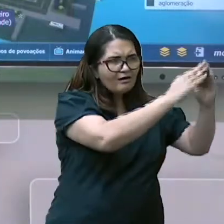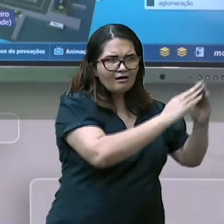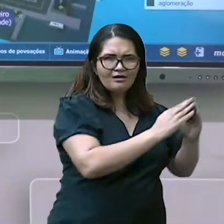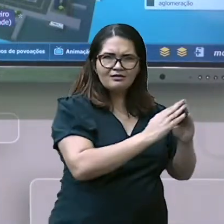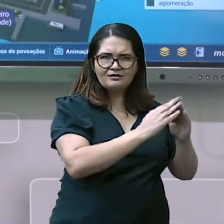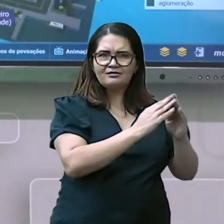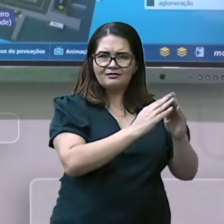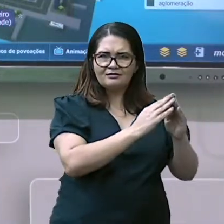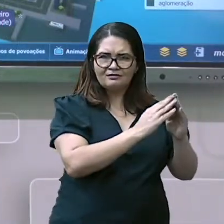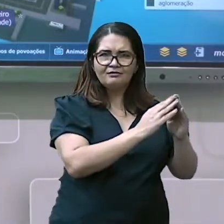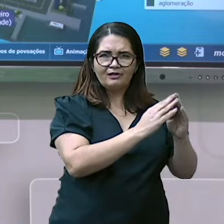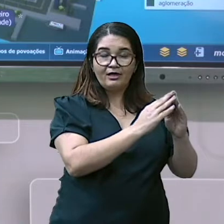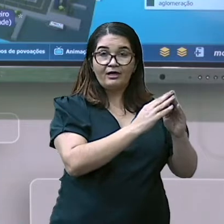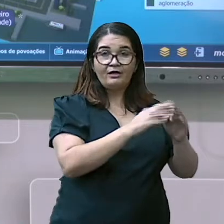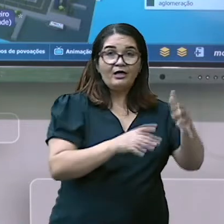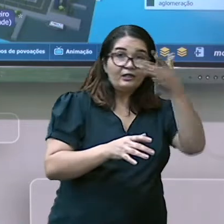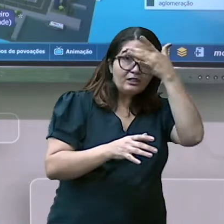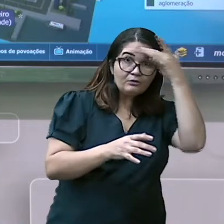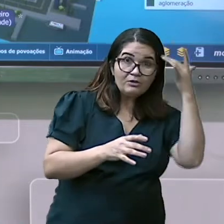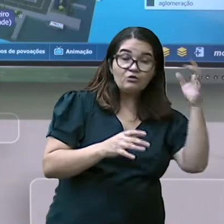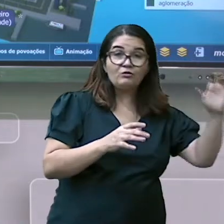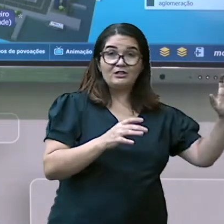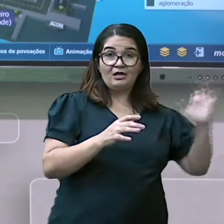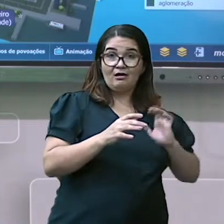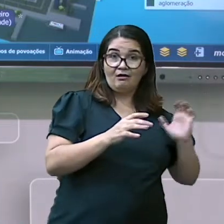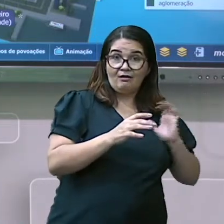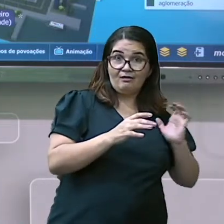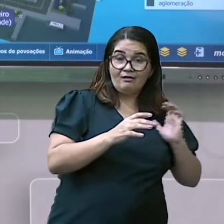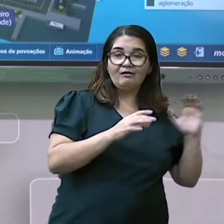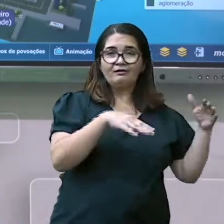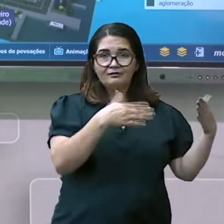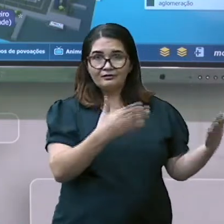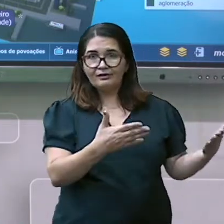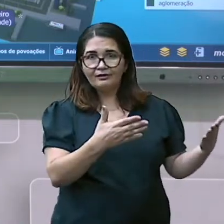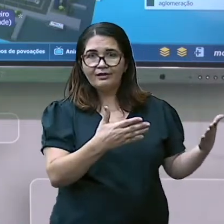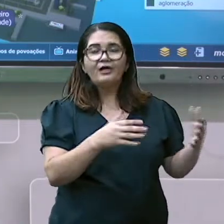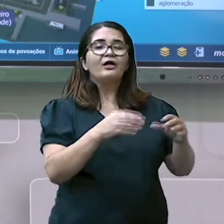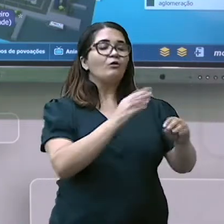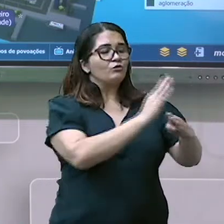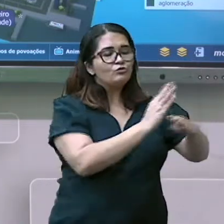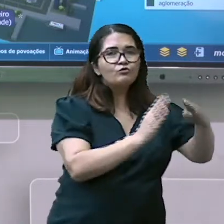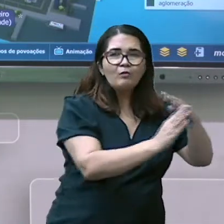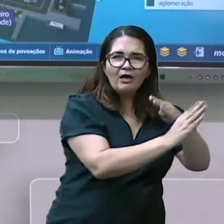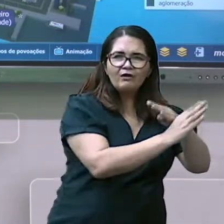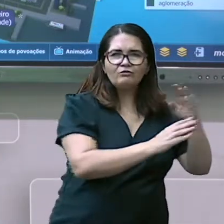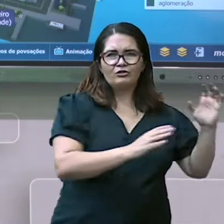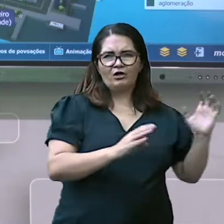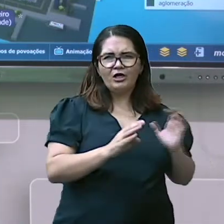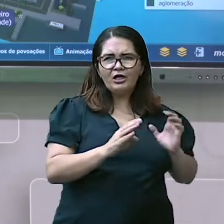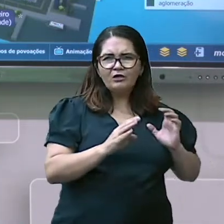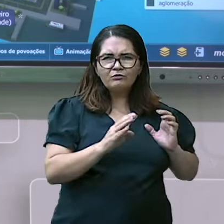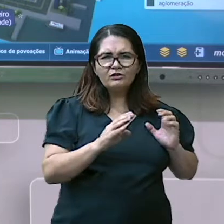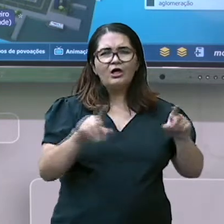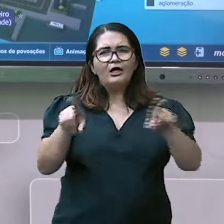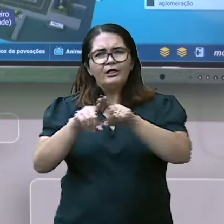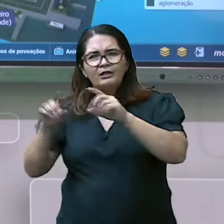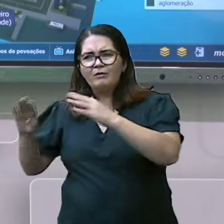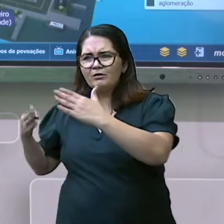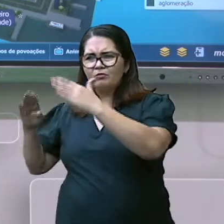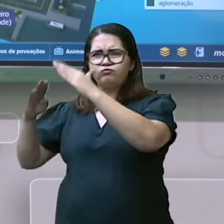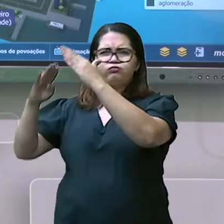alta. E aí, o que é isso? Aí nós vamos falar do vídeo que nós vimos. Nós